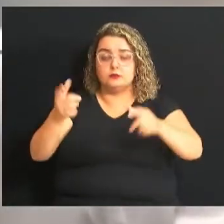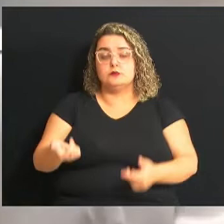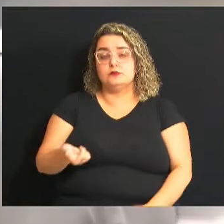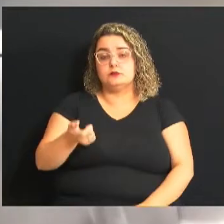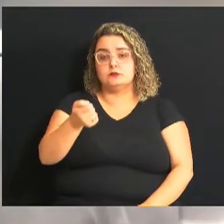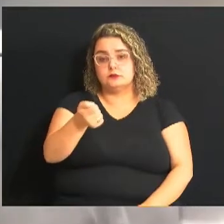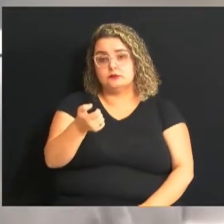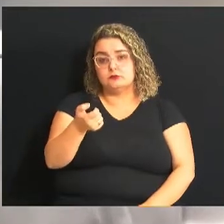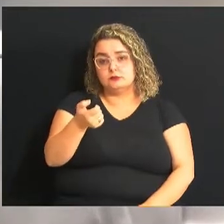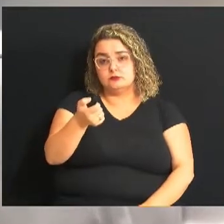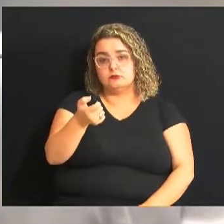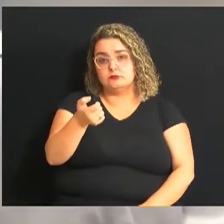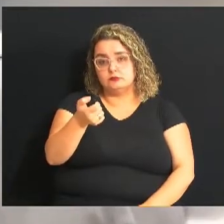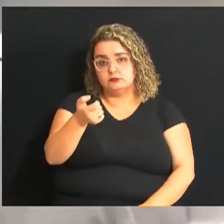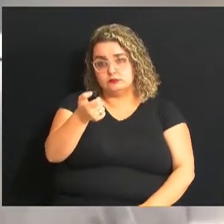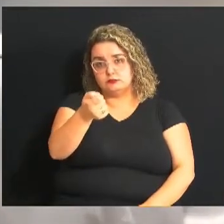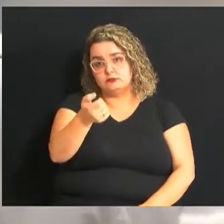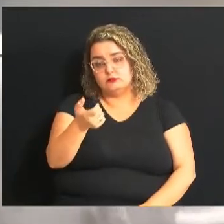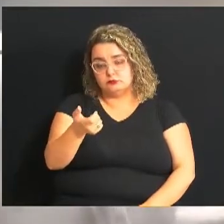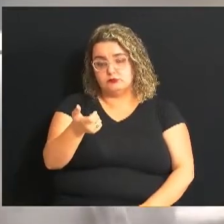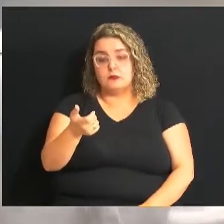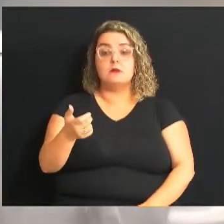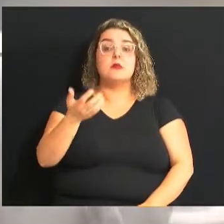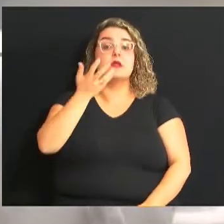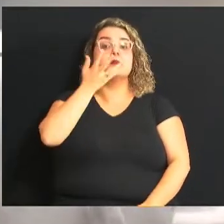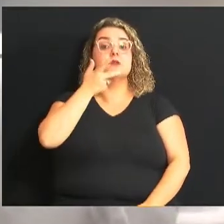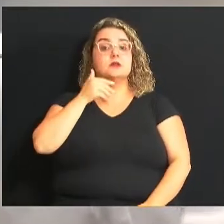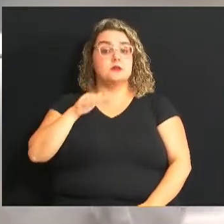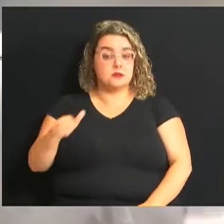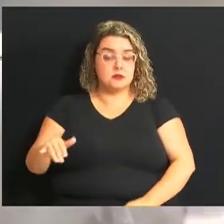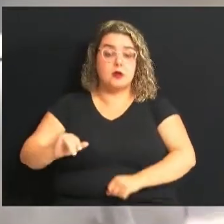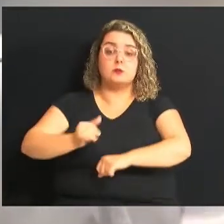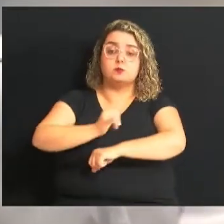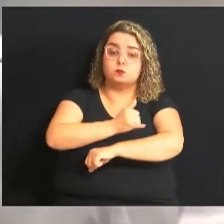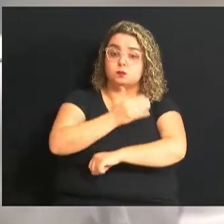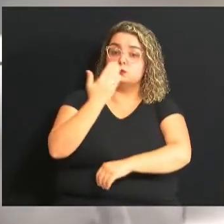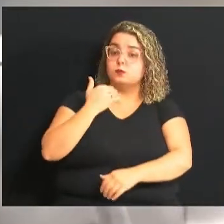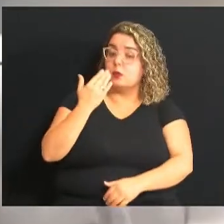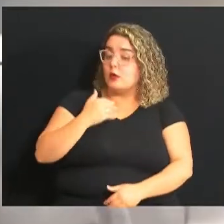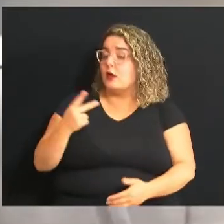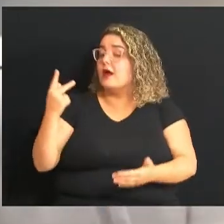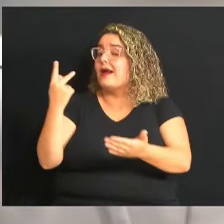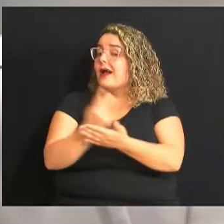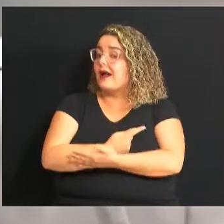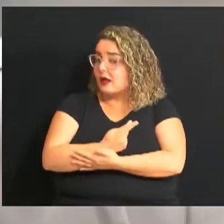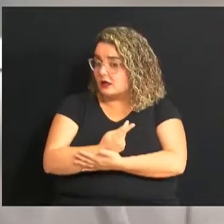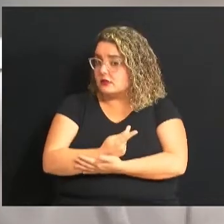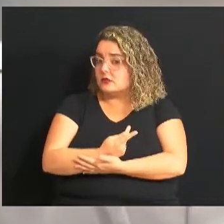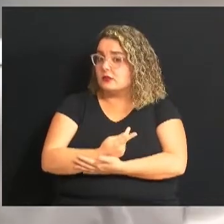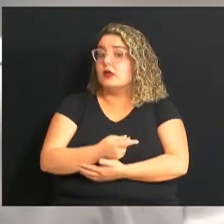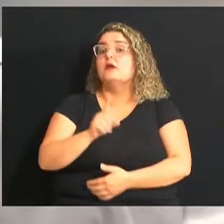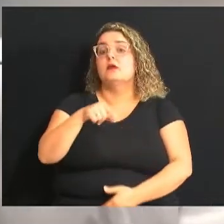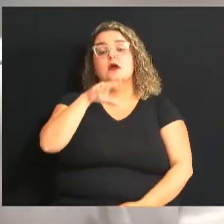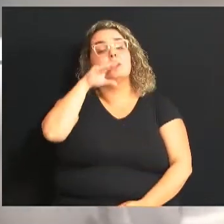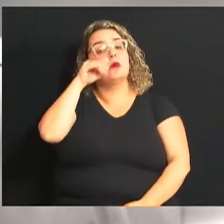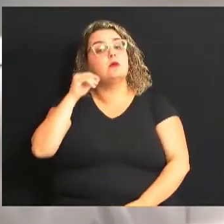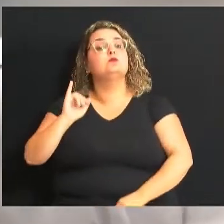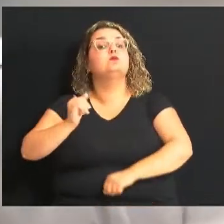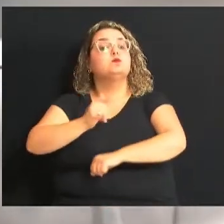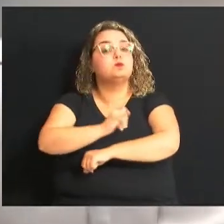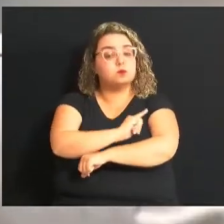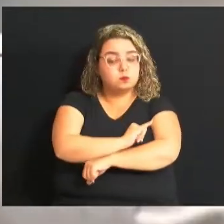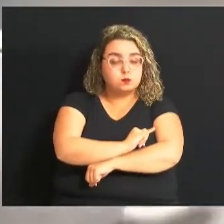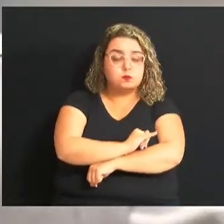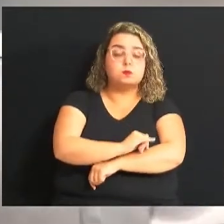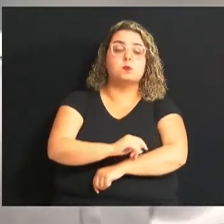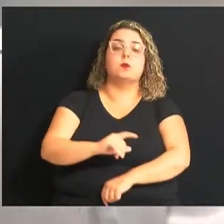Essa criança obesa, que tem uma alimentação inadequada, ela vai se tornar um adolescente obeso, ela vai se